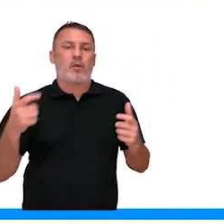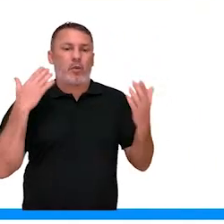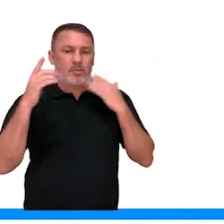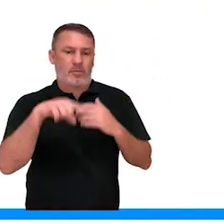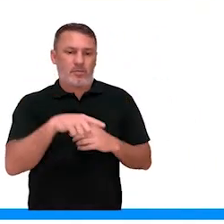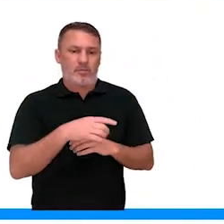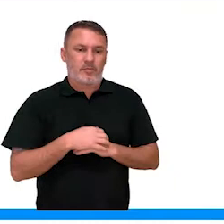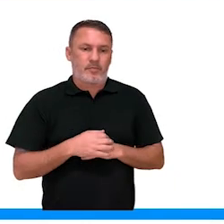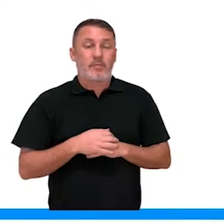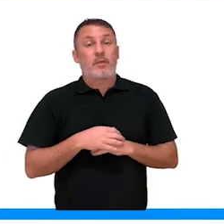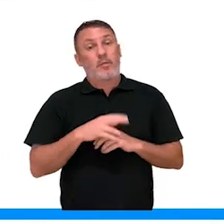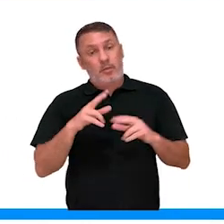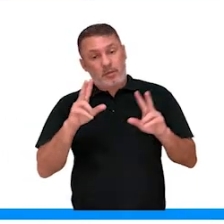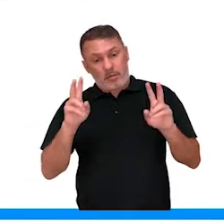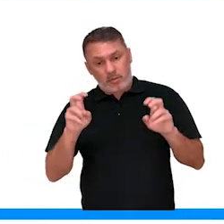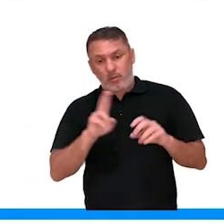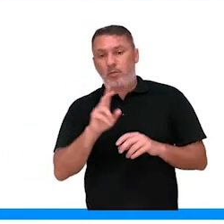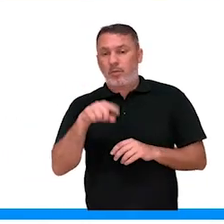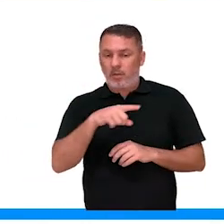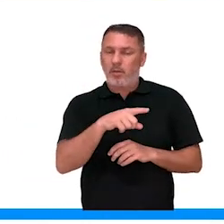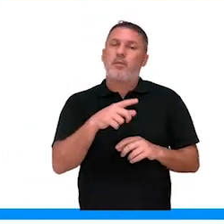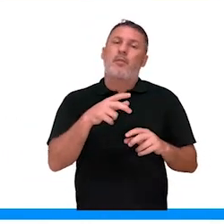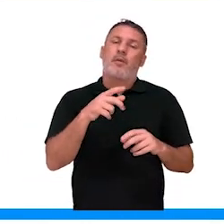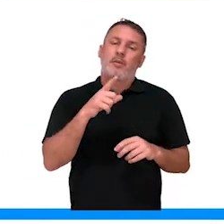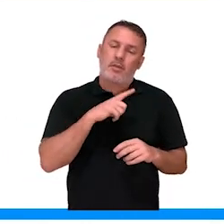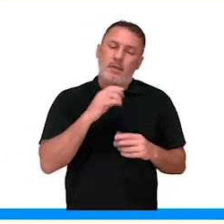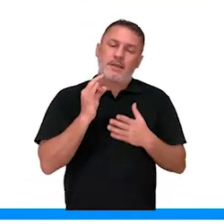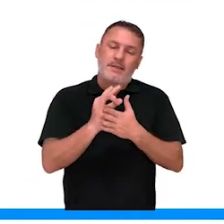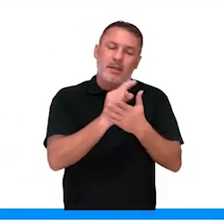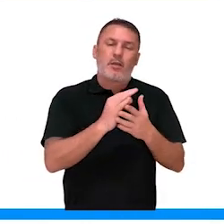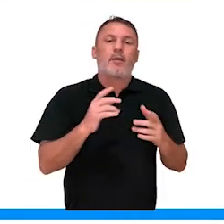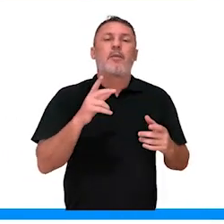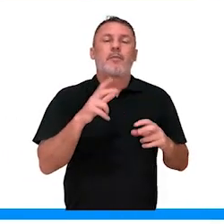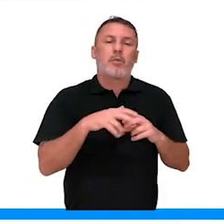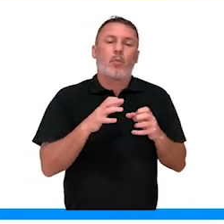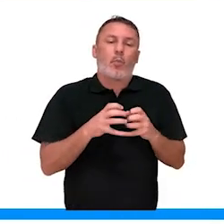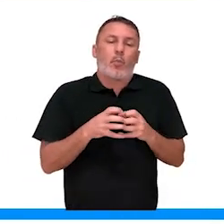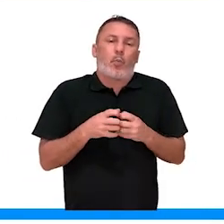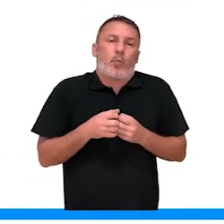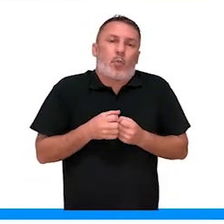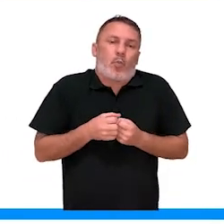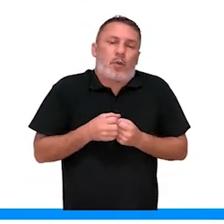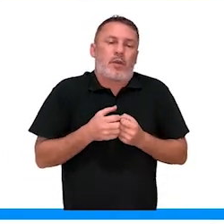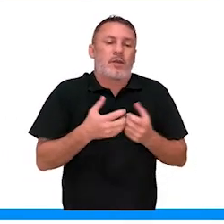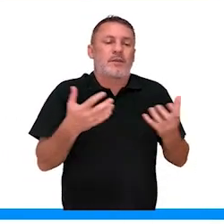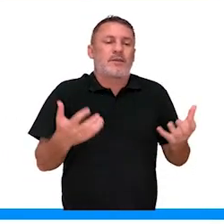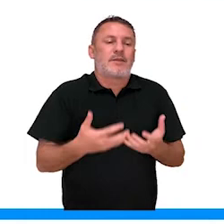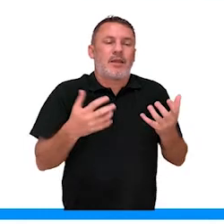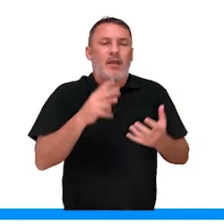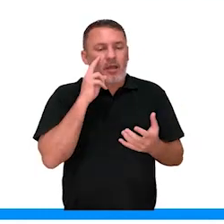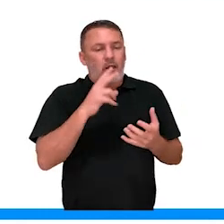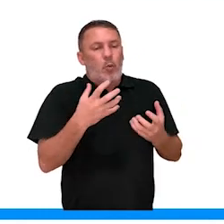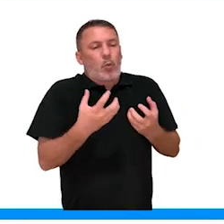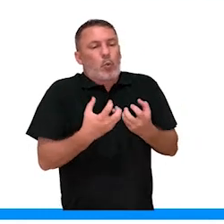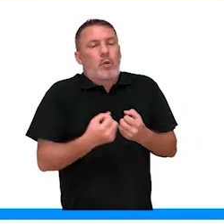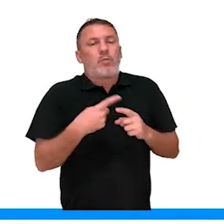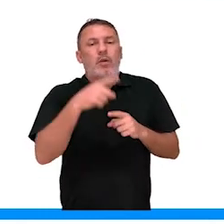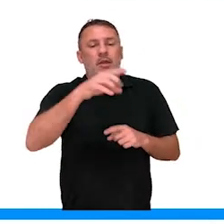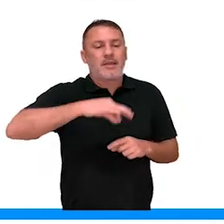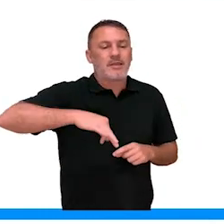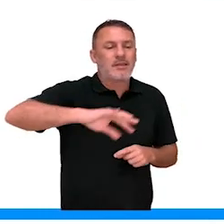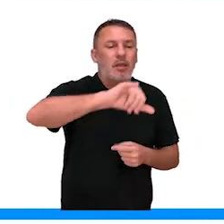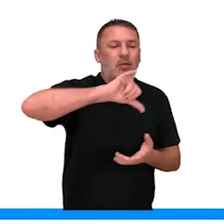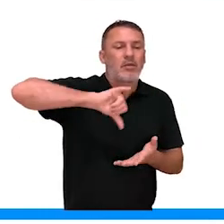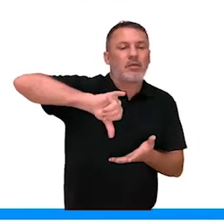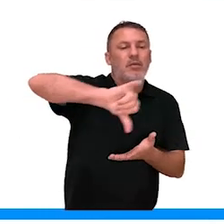maior concentração. É isso que vai acontecer e por isso que as células murcham. E a salada acaba murchando então, porque